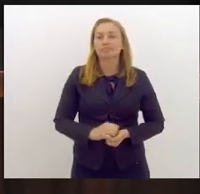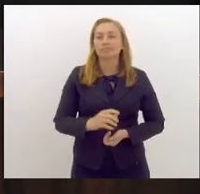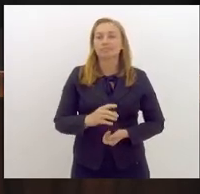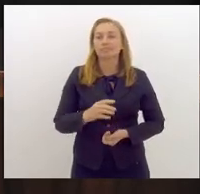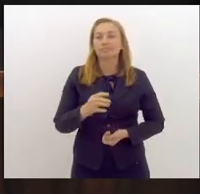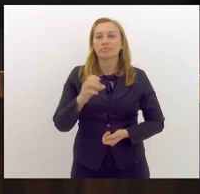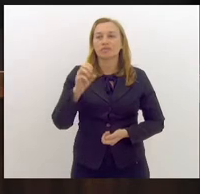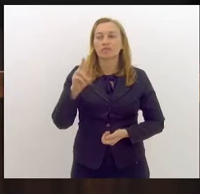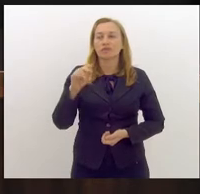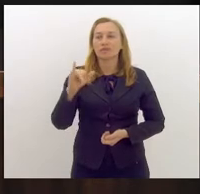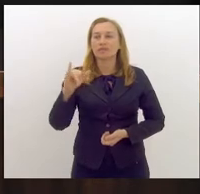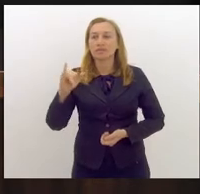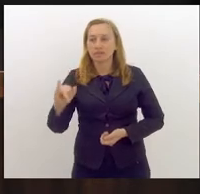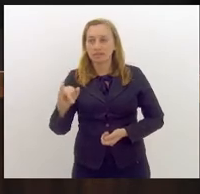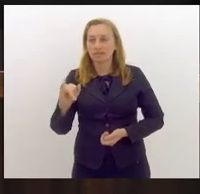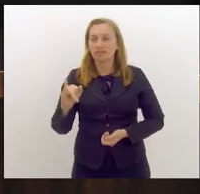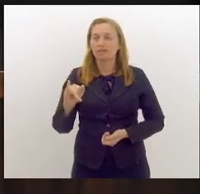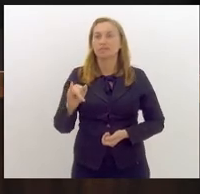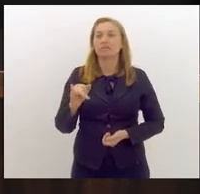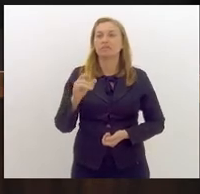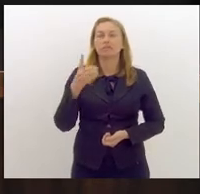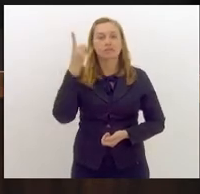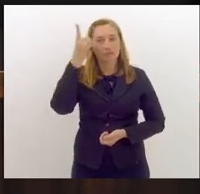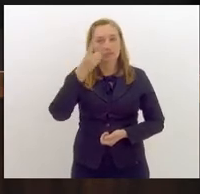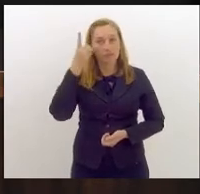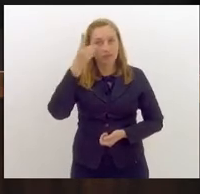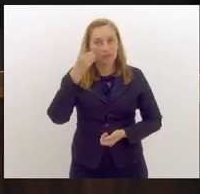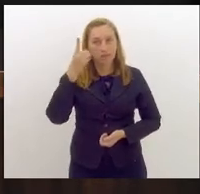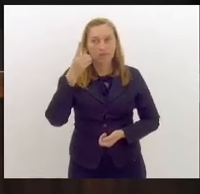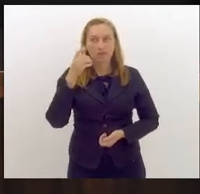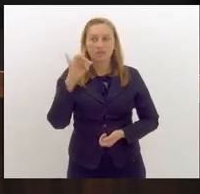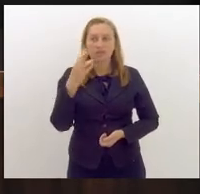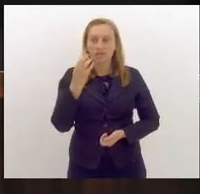Valdecir Deputado Sérgio Lobato